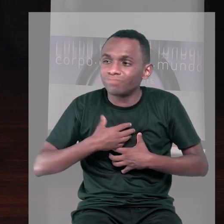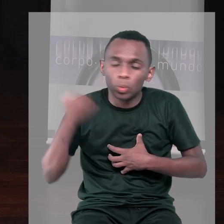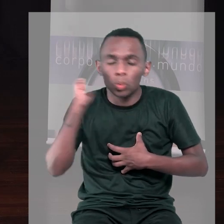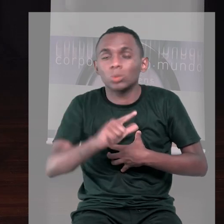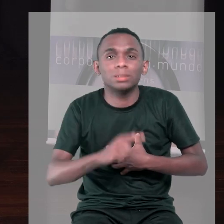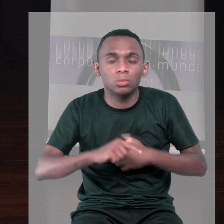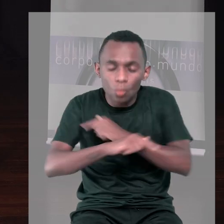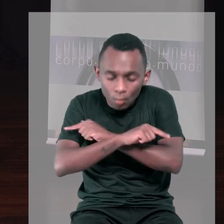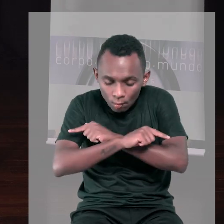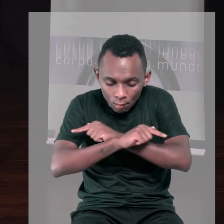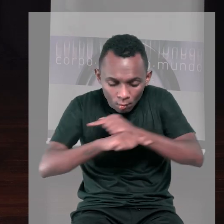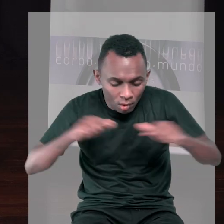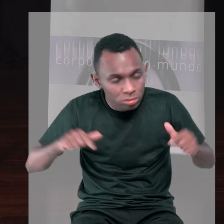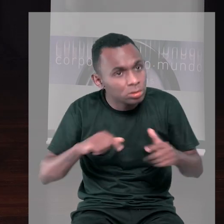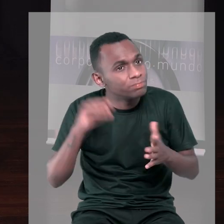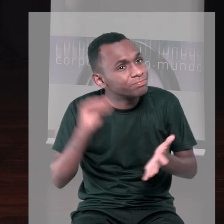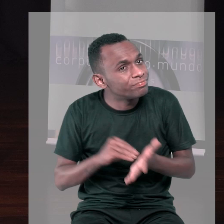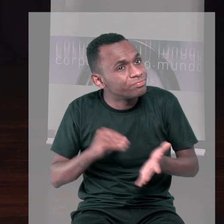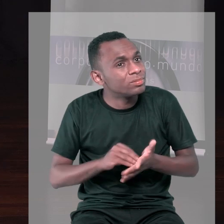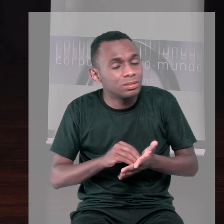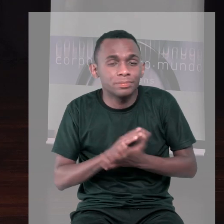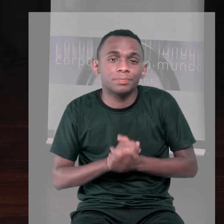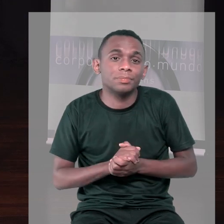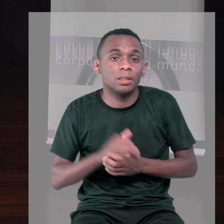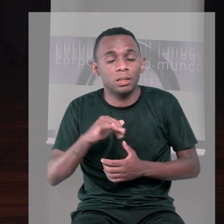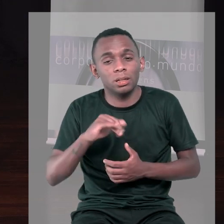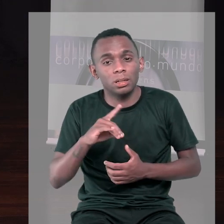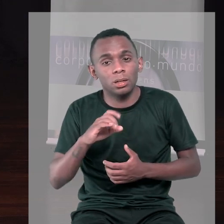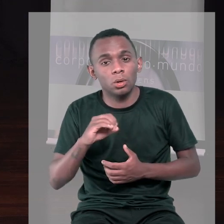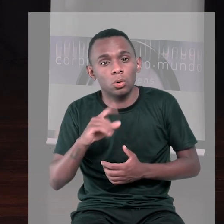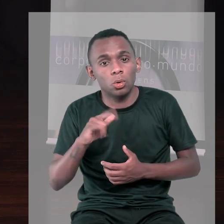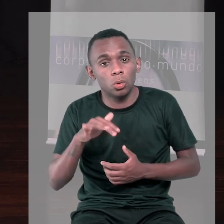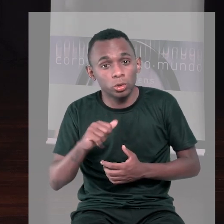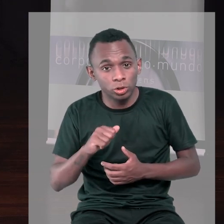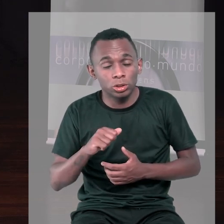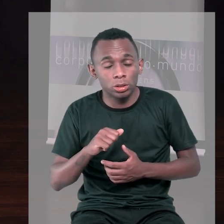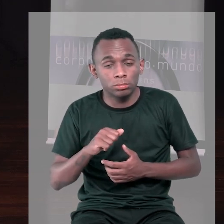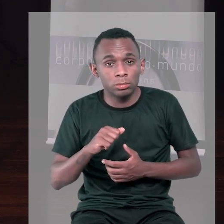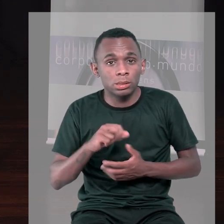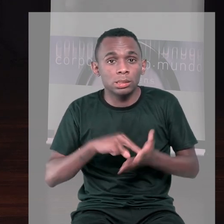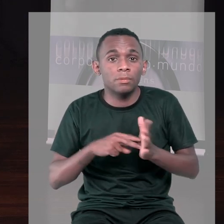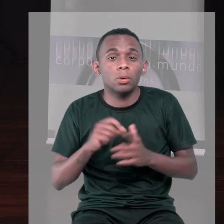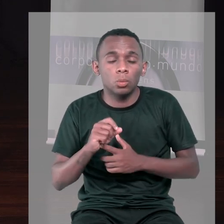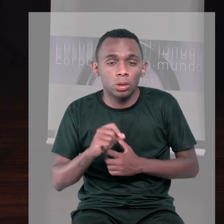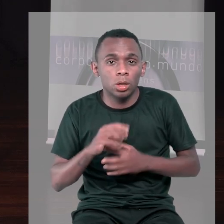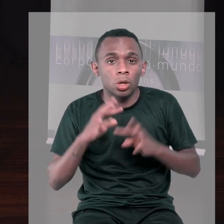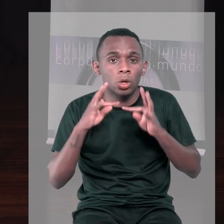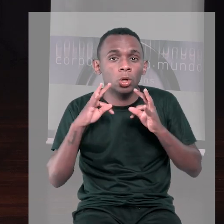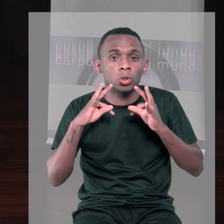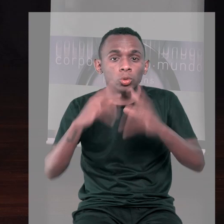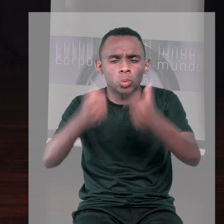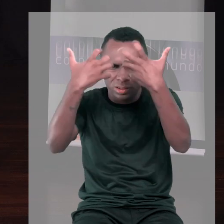Tudo explica. E aí, quando estamos nesse registro, quando falamos na ideologia